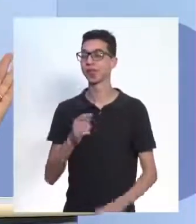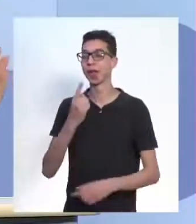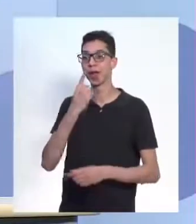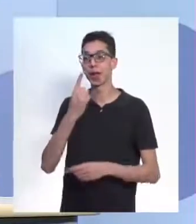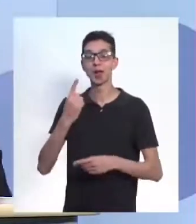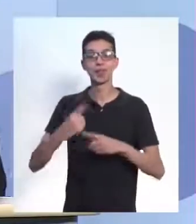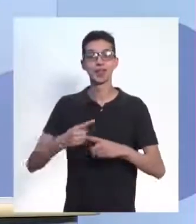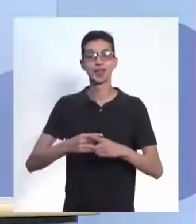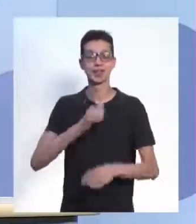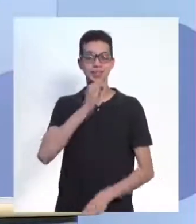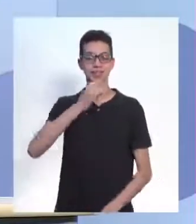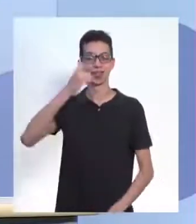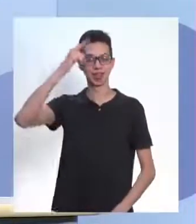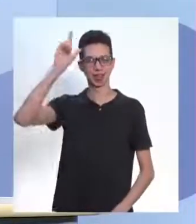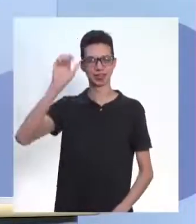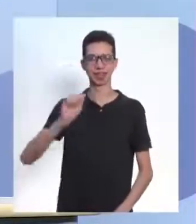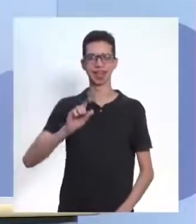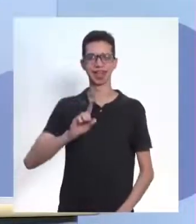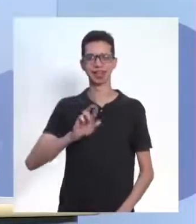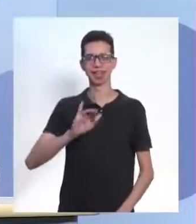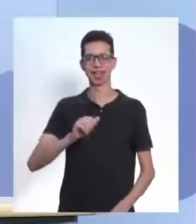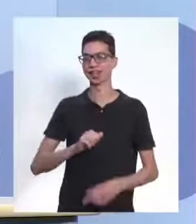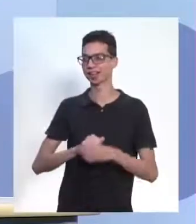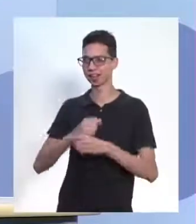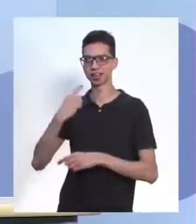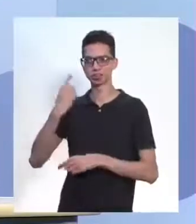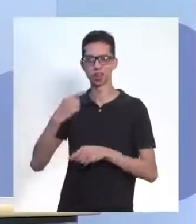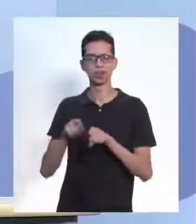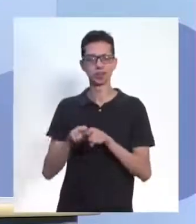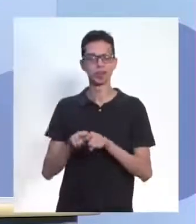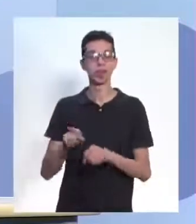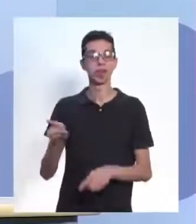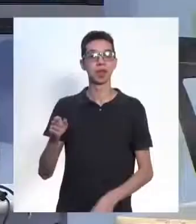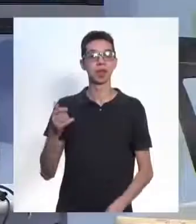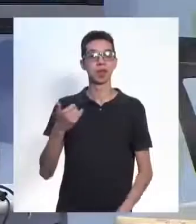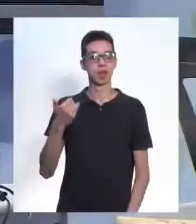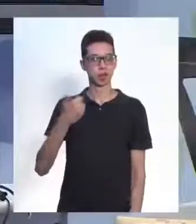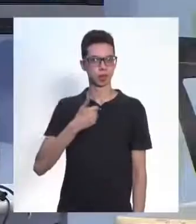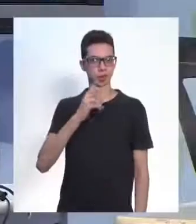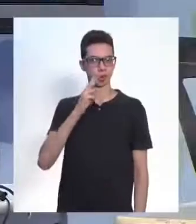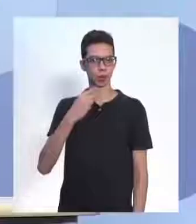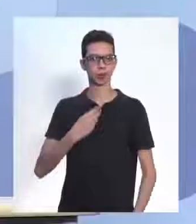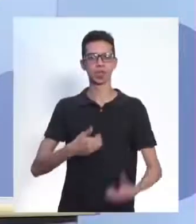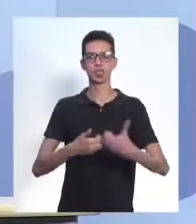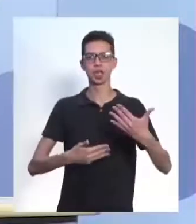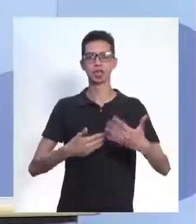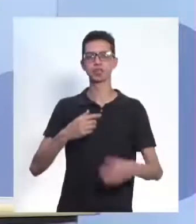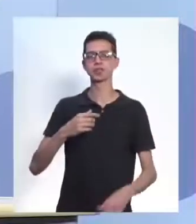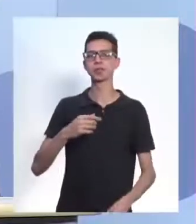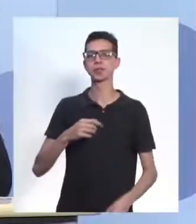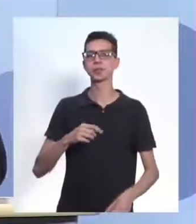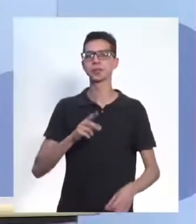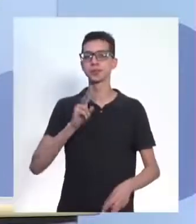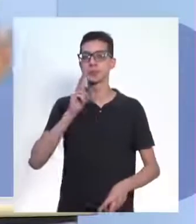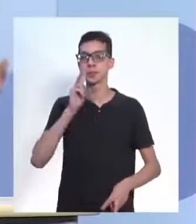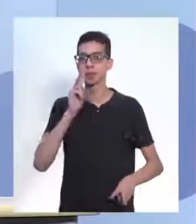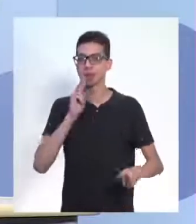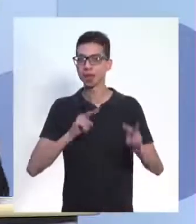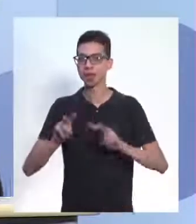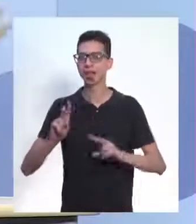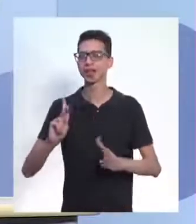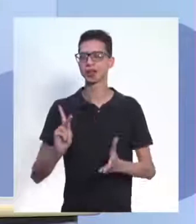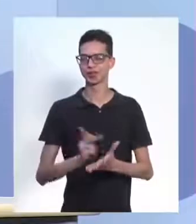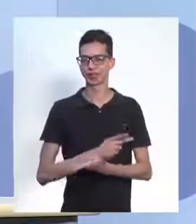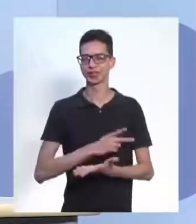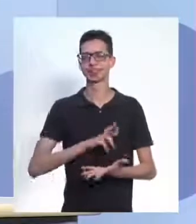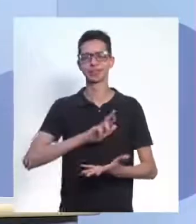ontem a Andréia também foi como advogada. Mônica, ela estava me olhando no chat lá, e assim, gente, acontecem